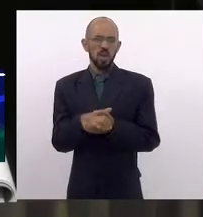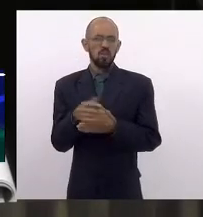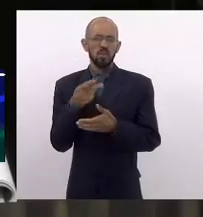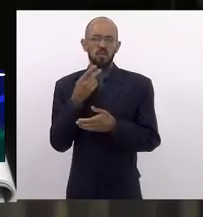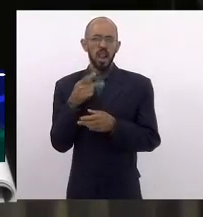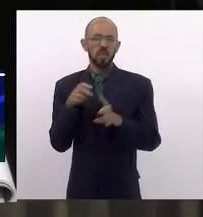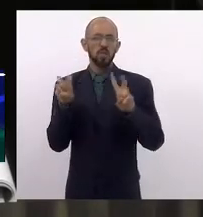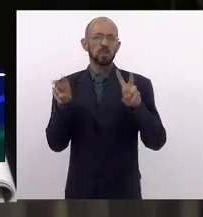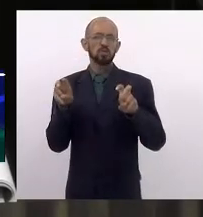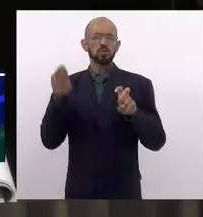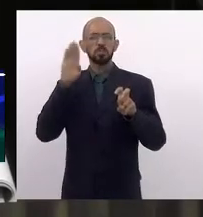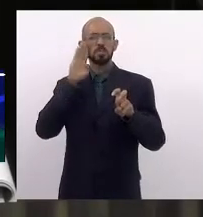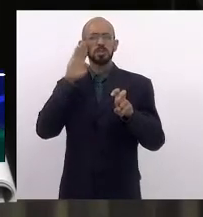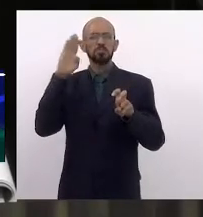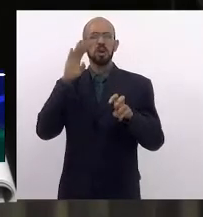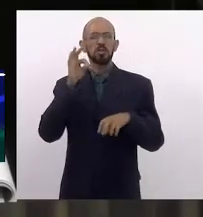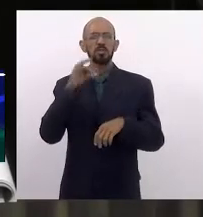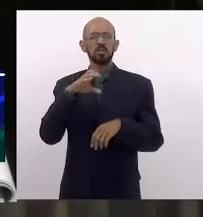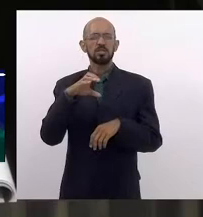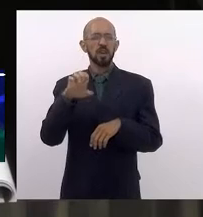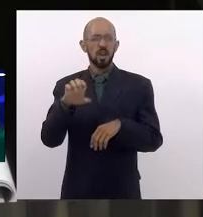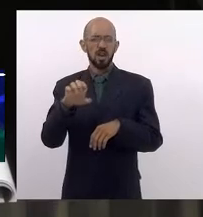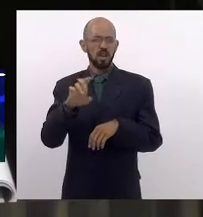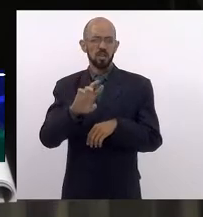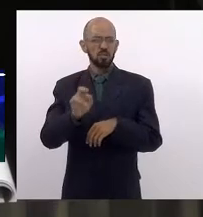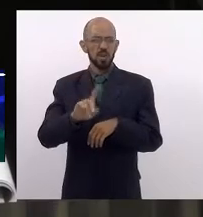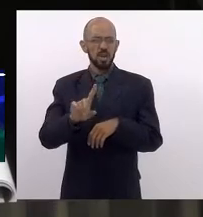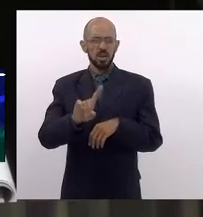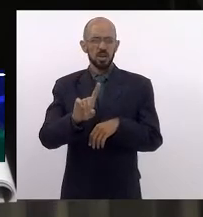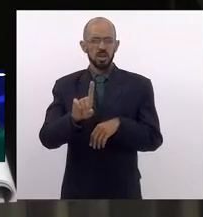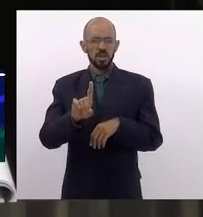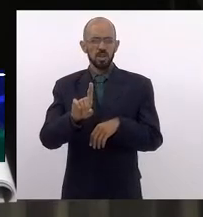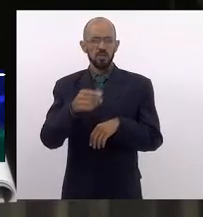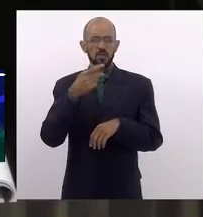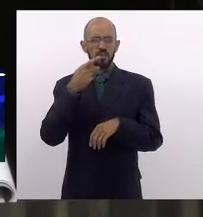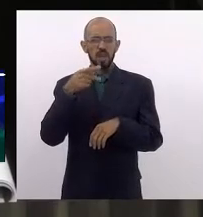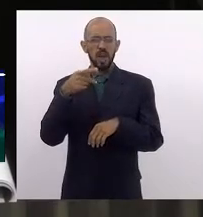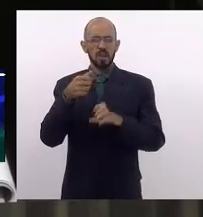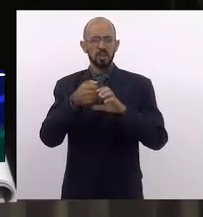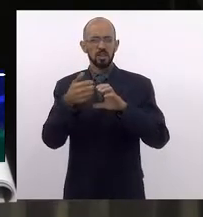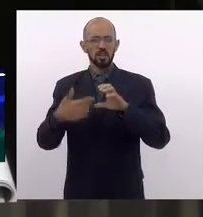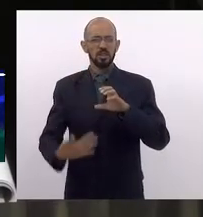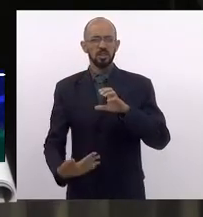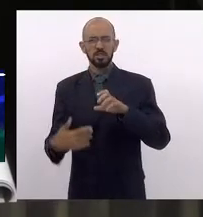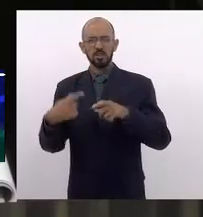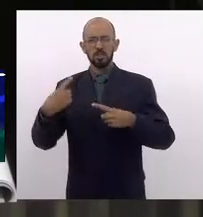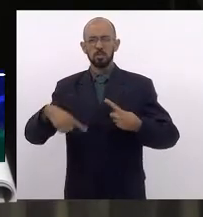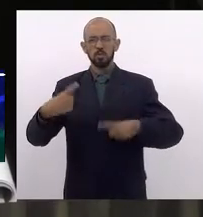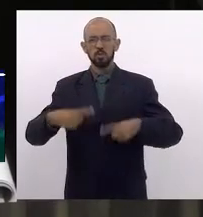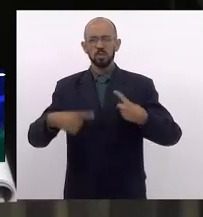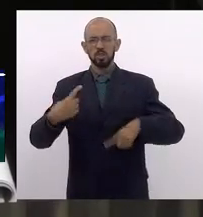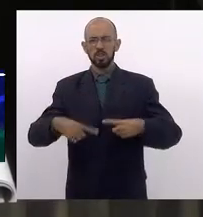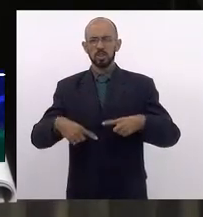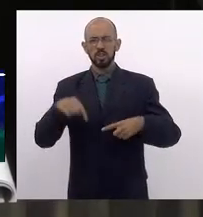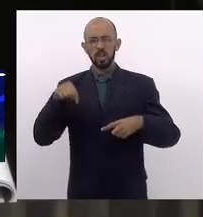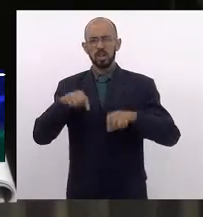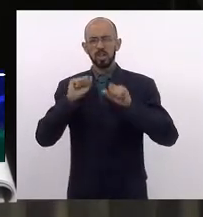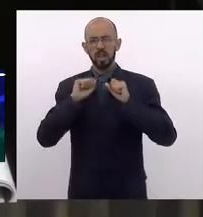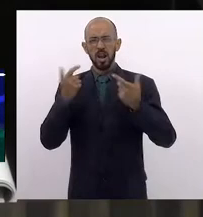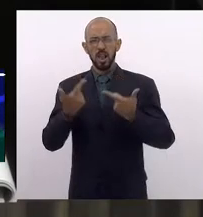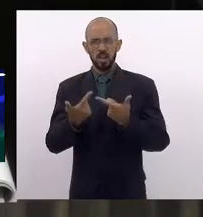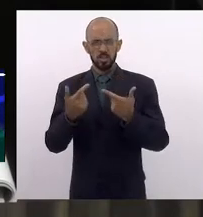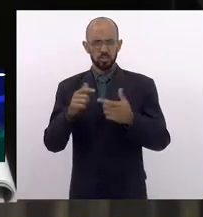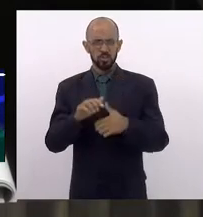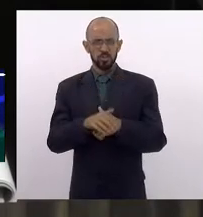mérito da questão do tribunal de contas eu vou entrar no aspecto político aqui do Parlamento